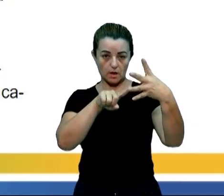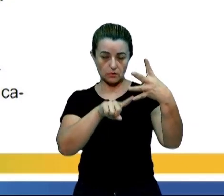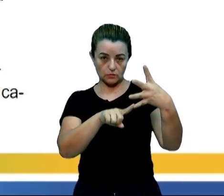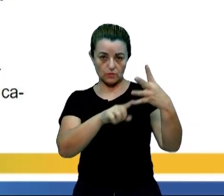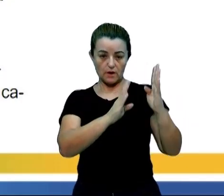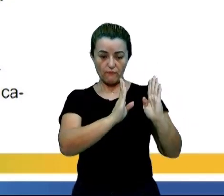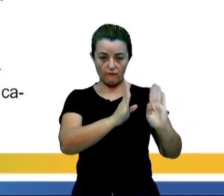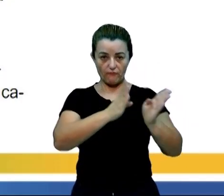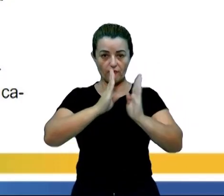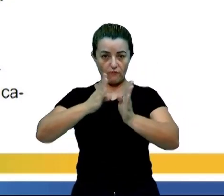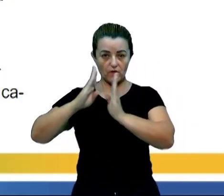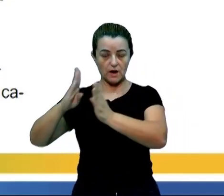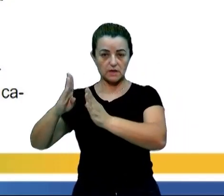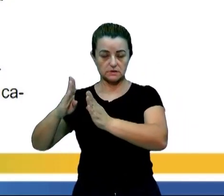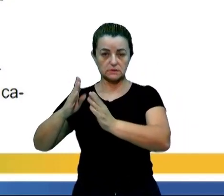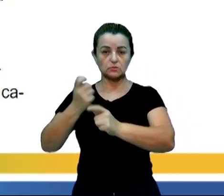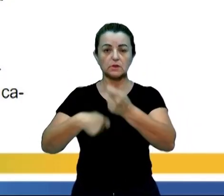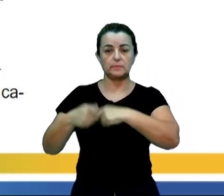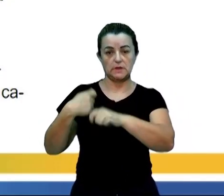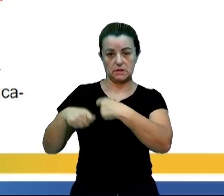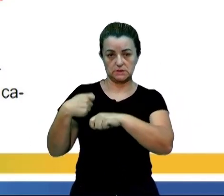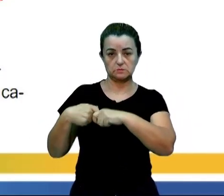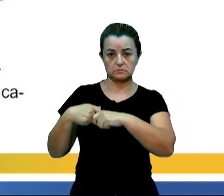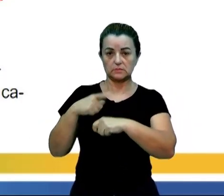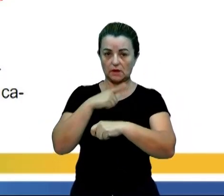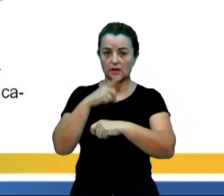tem que marcar na questão.